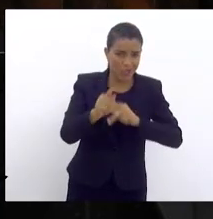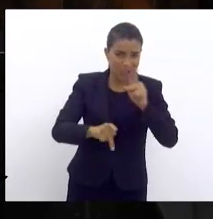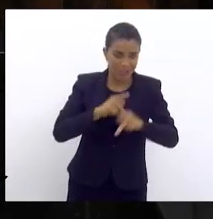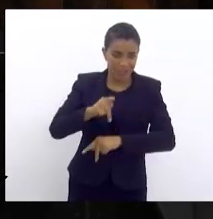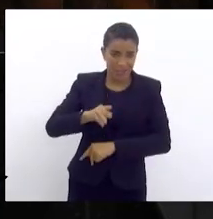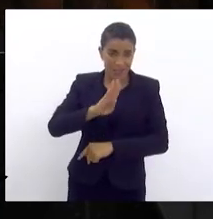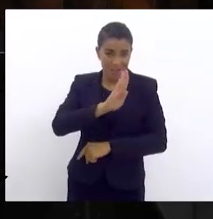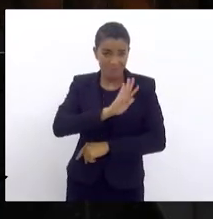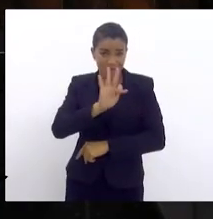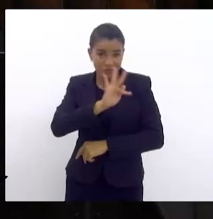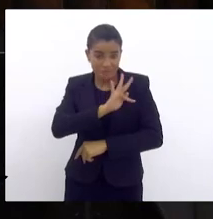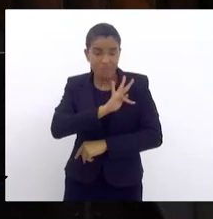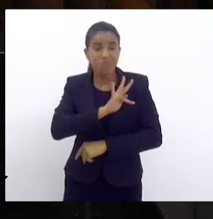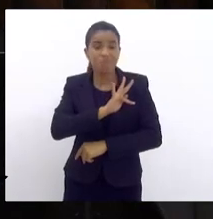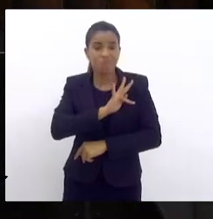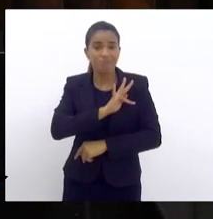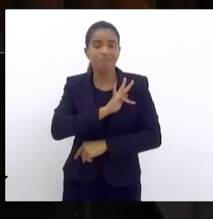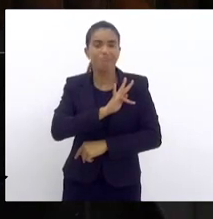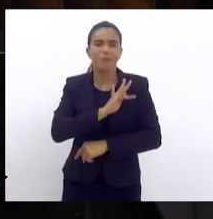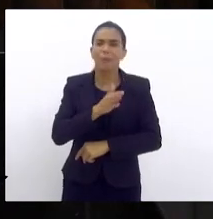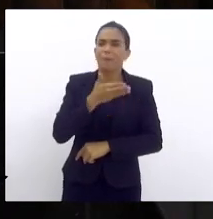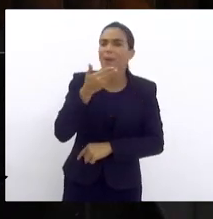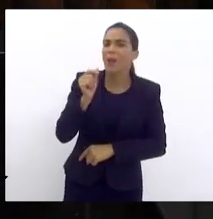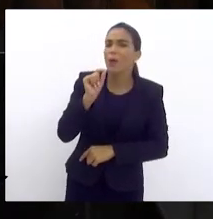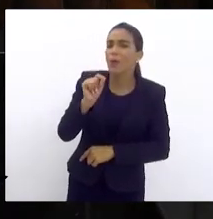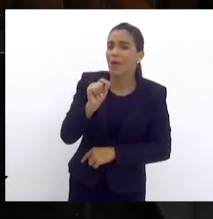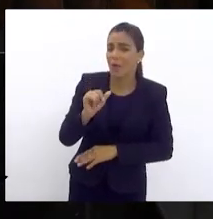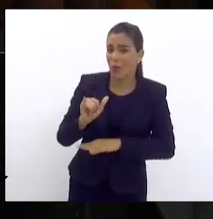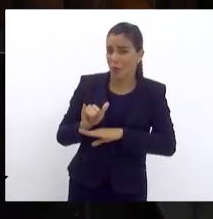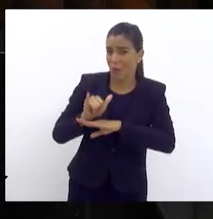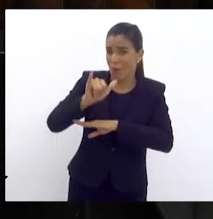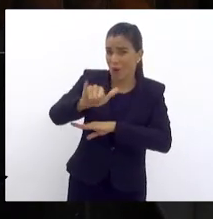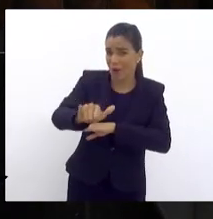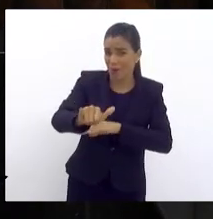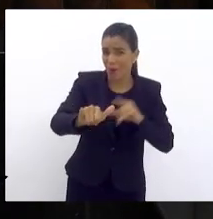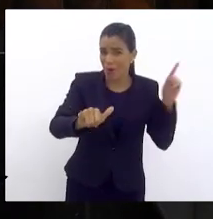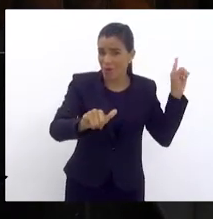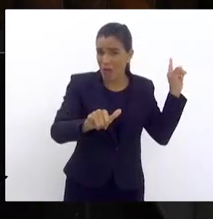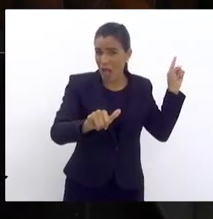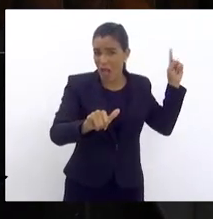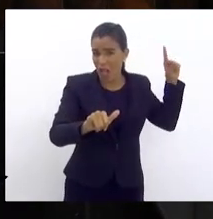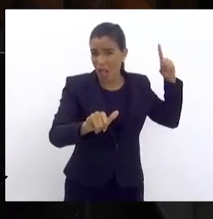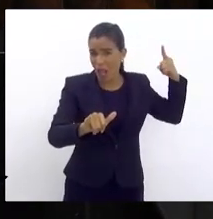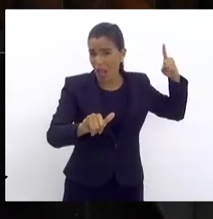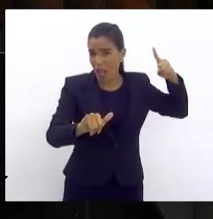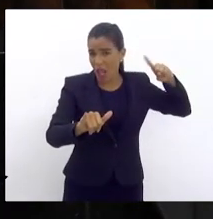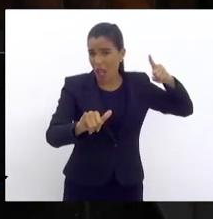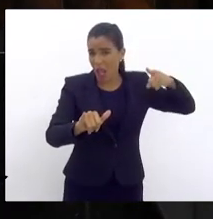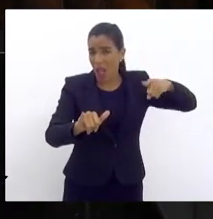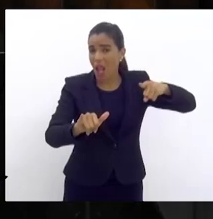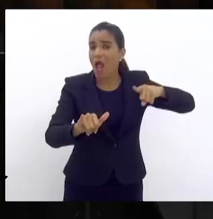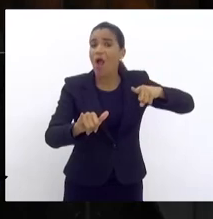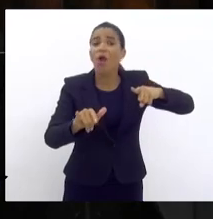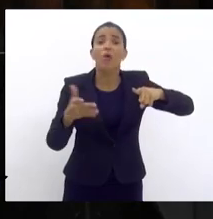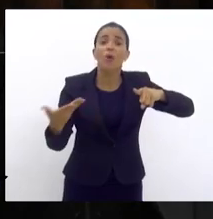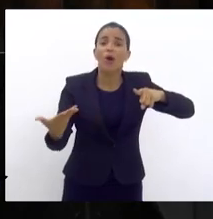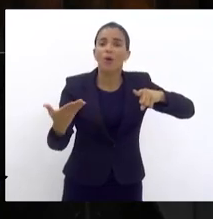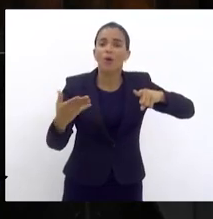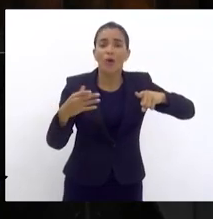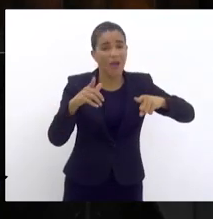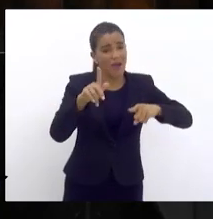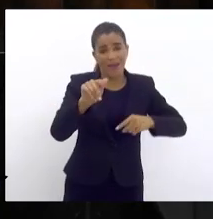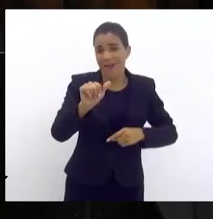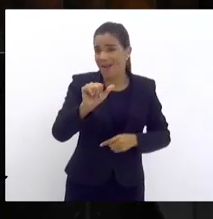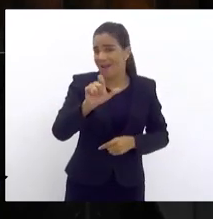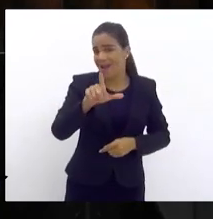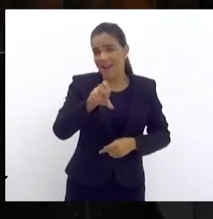Fluminense o melhor aeroporto para ir é o Aeroporto Internacional do